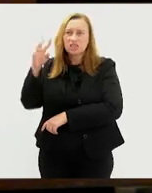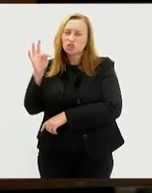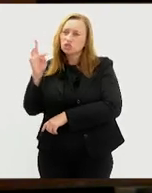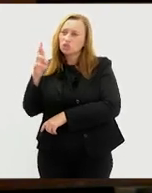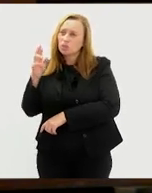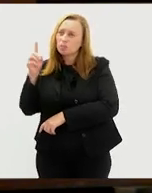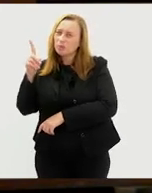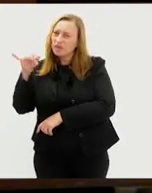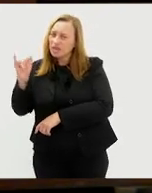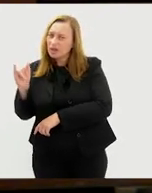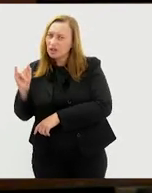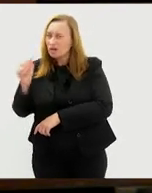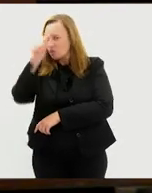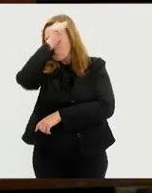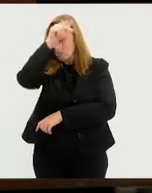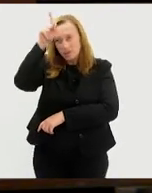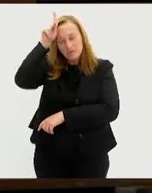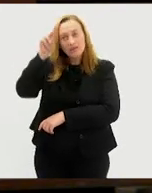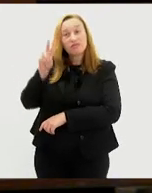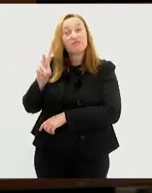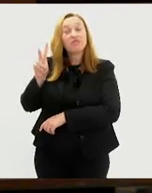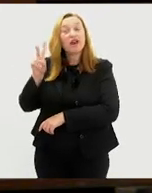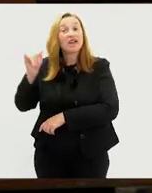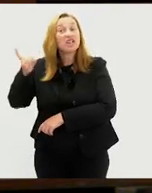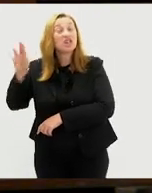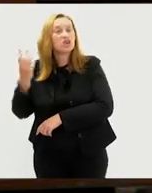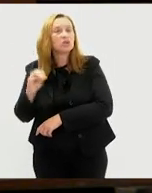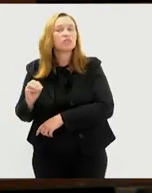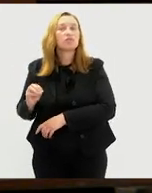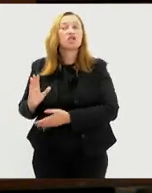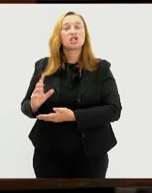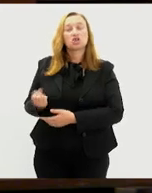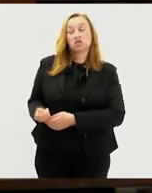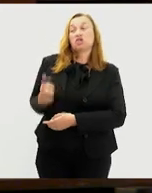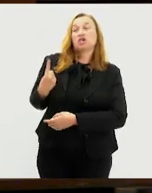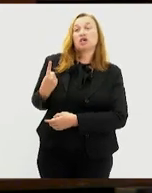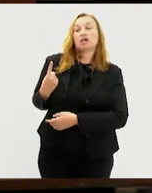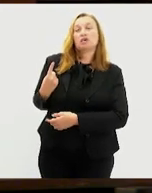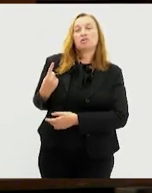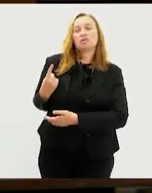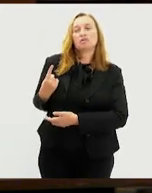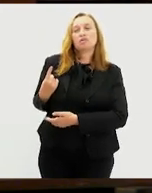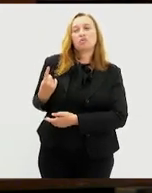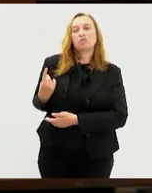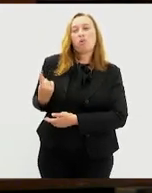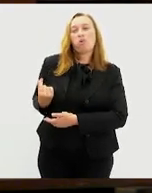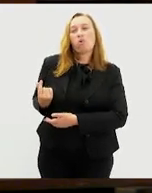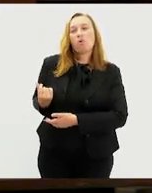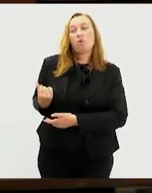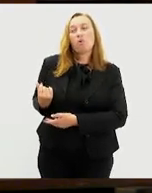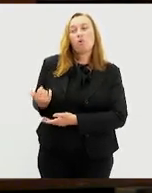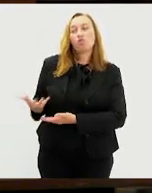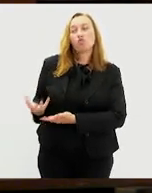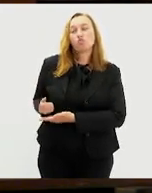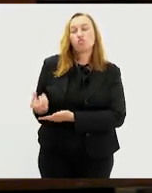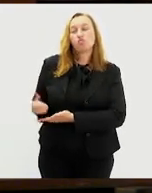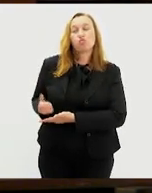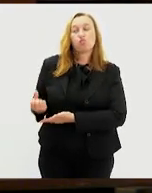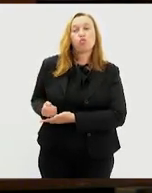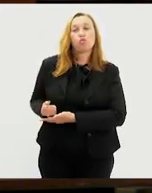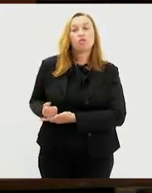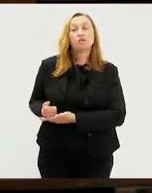algo estranho alguém levando está levando vantagem sobre esse serviço não existe contrato E